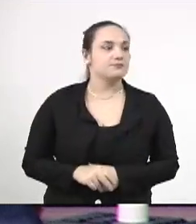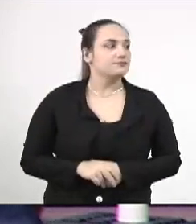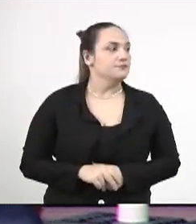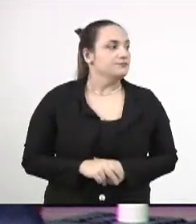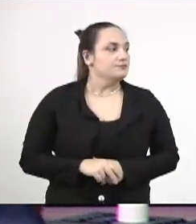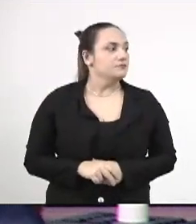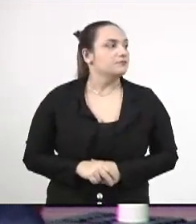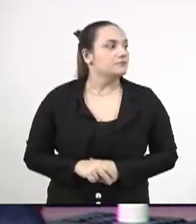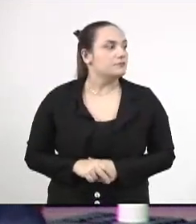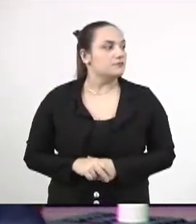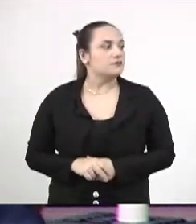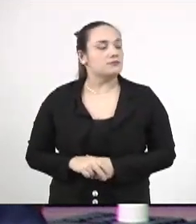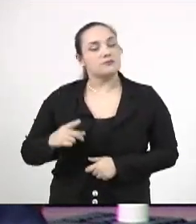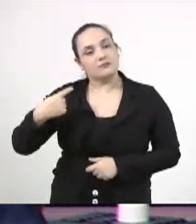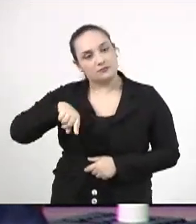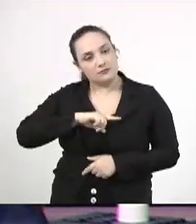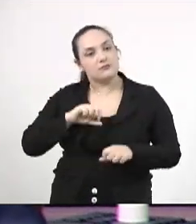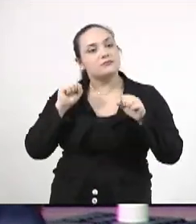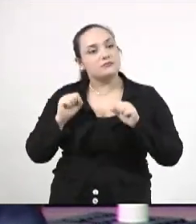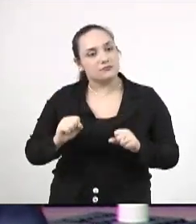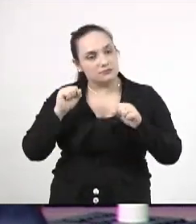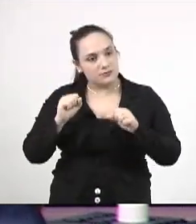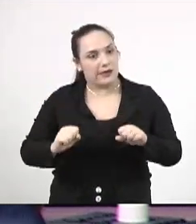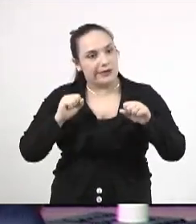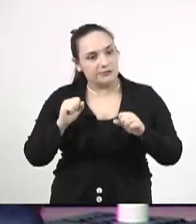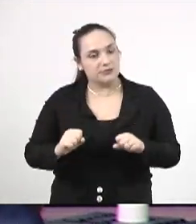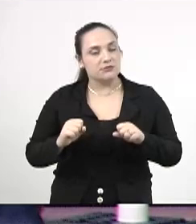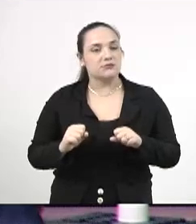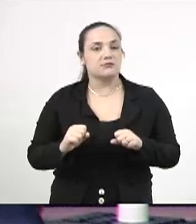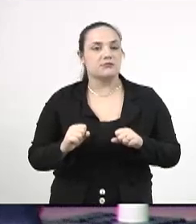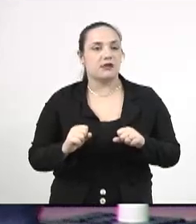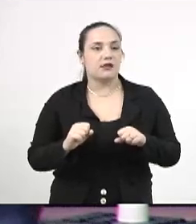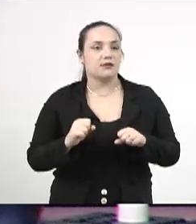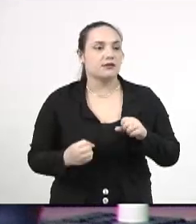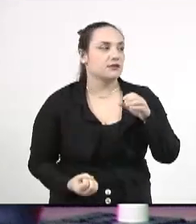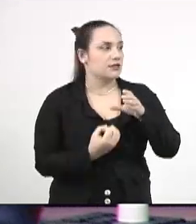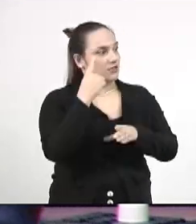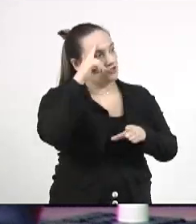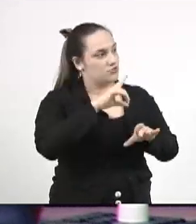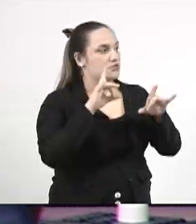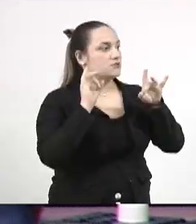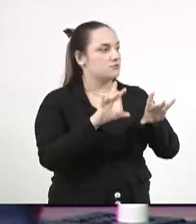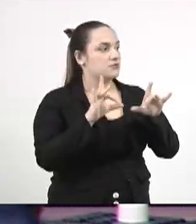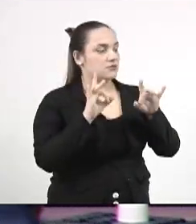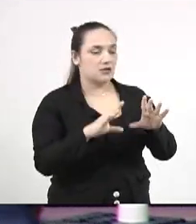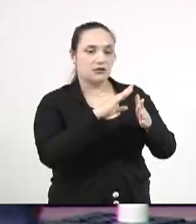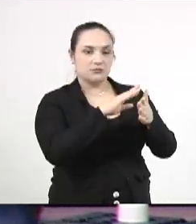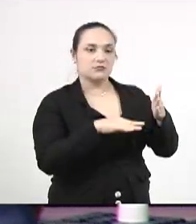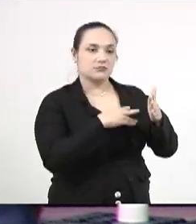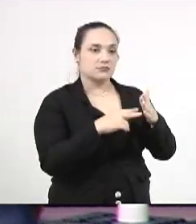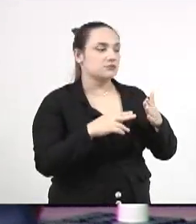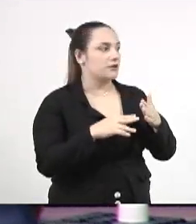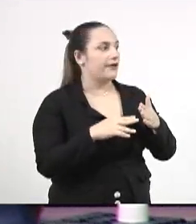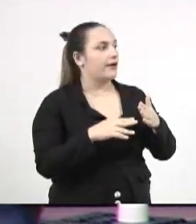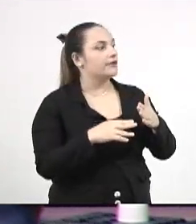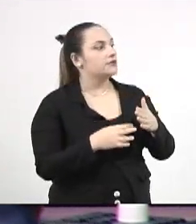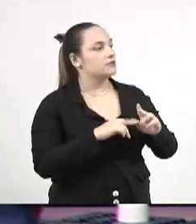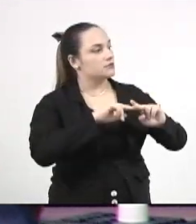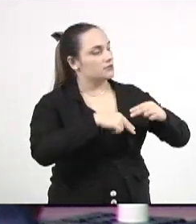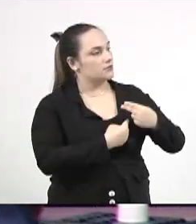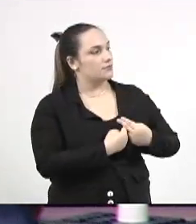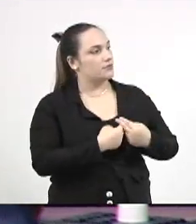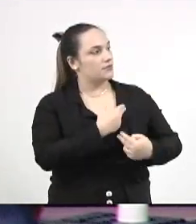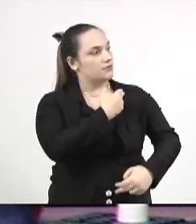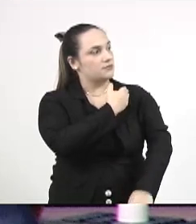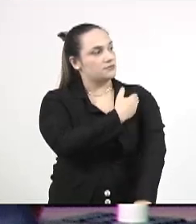gente possa instituir no calendário do nosso Estado essa campanha do Laço Branco dos